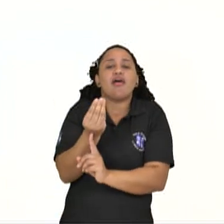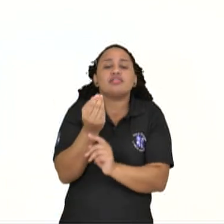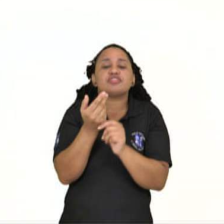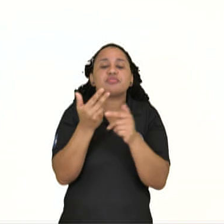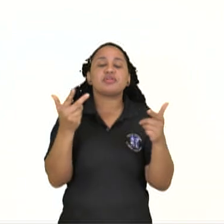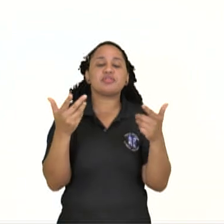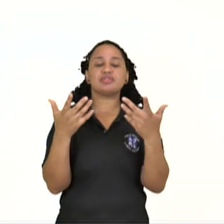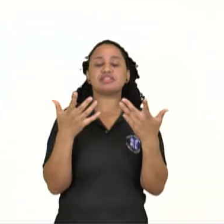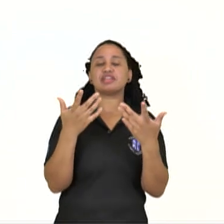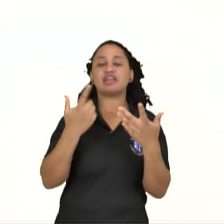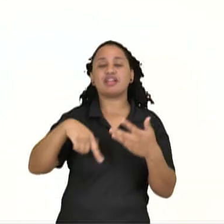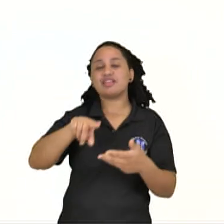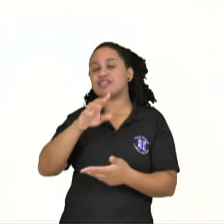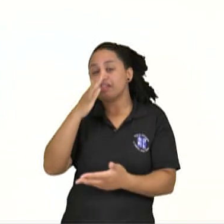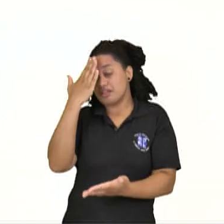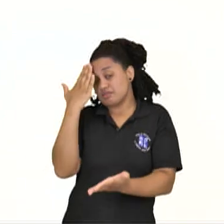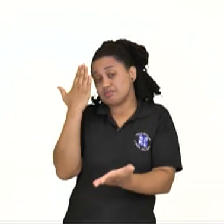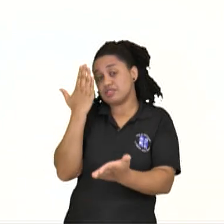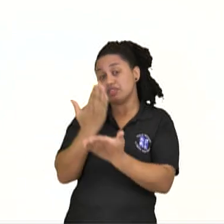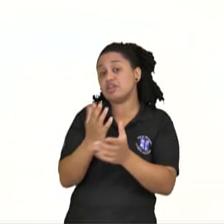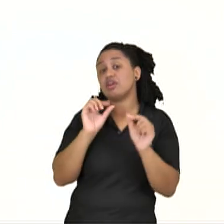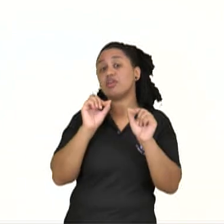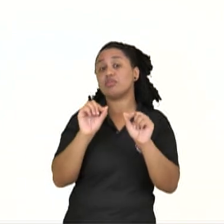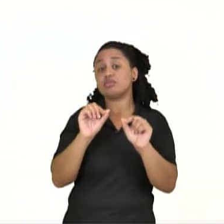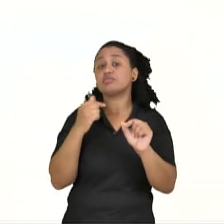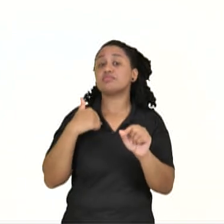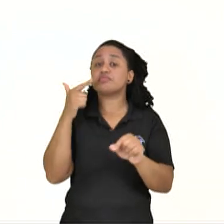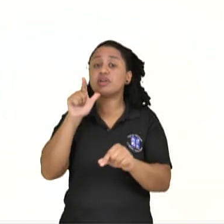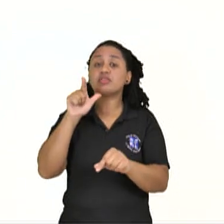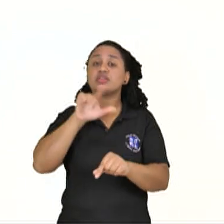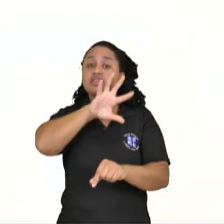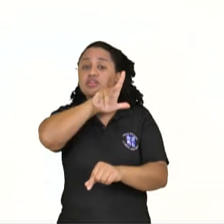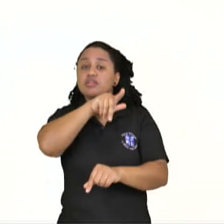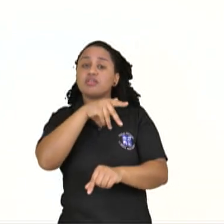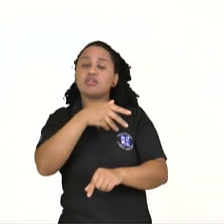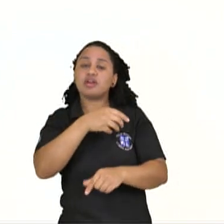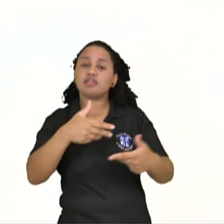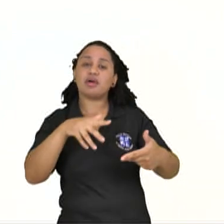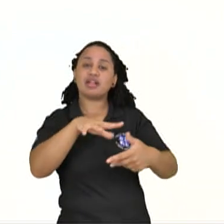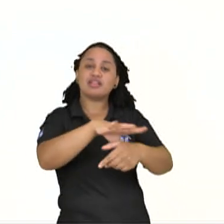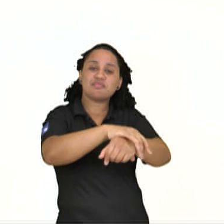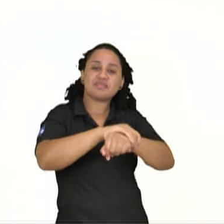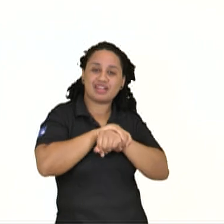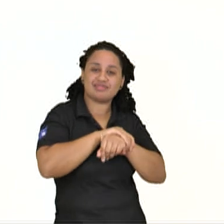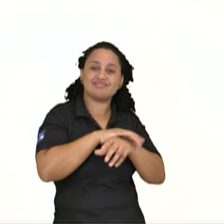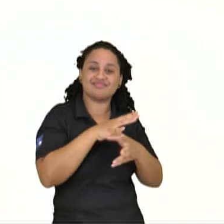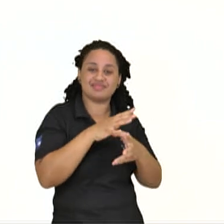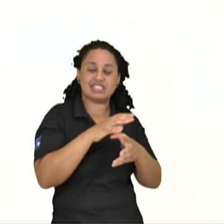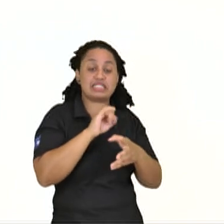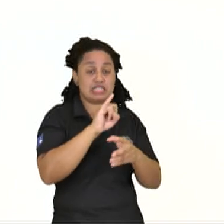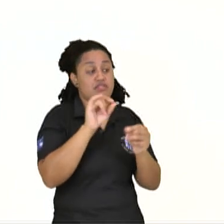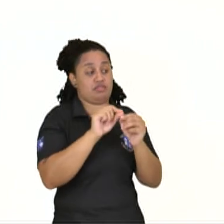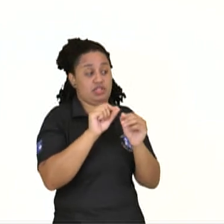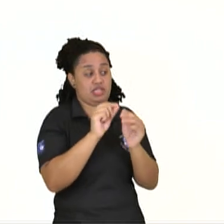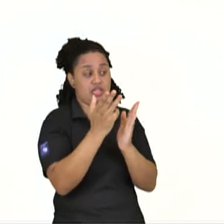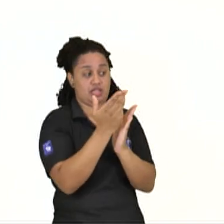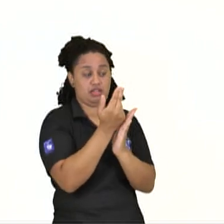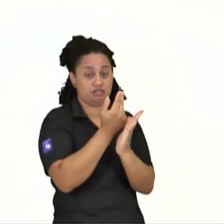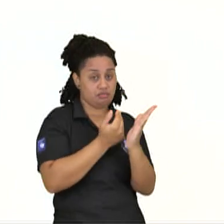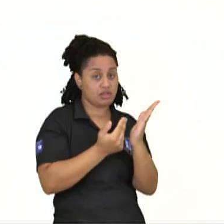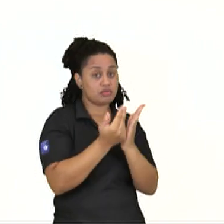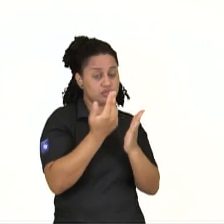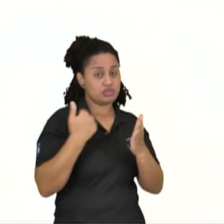a parede, então, ela tem uma dimensão bem maior que o espaço da tela. E é nela que a gente vai ver que ocorrem muitas